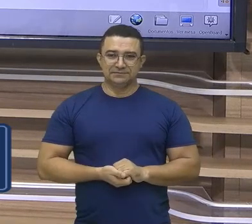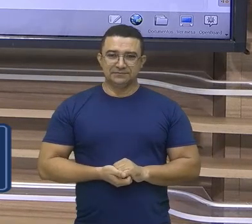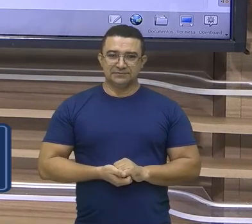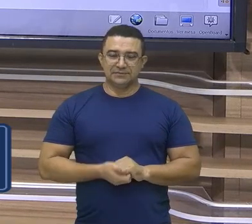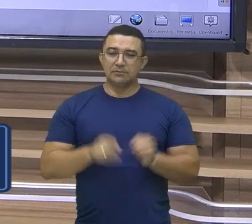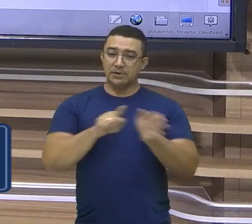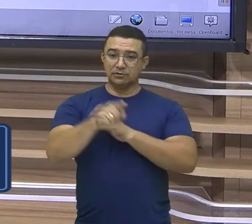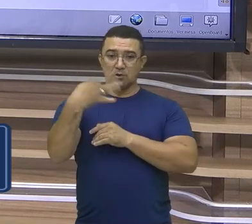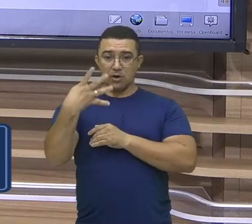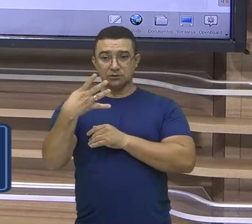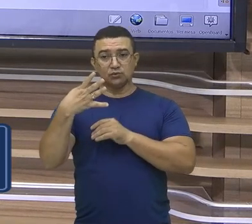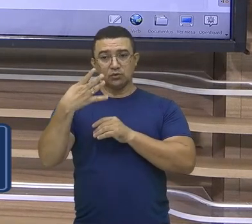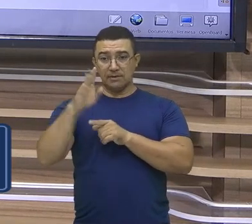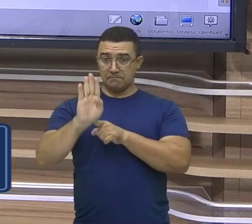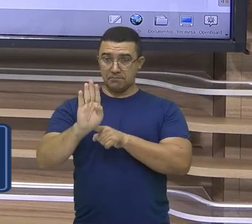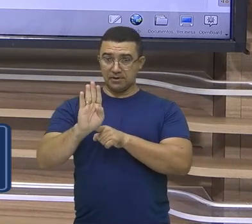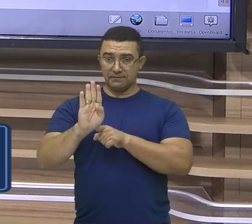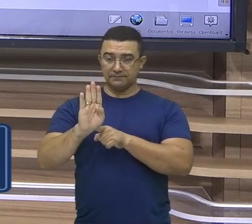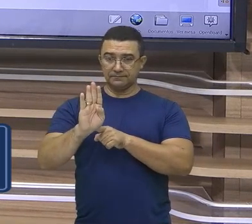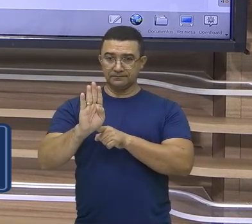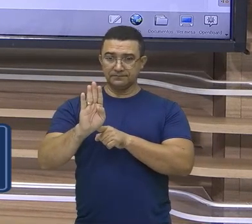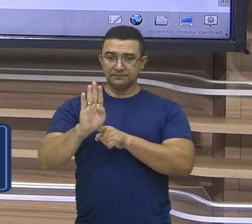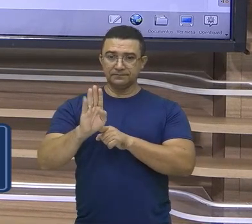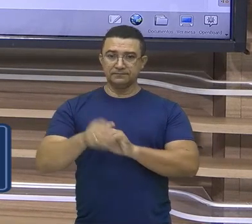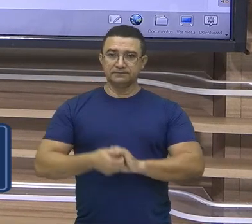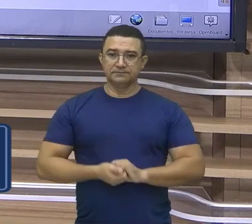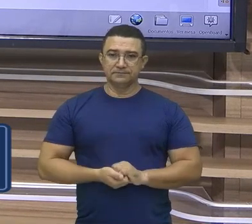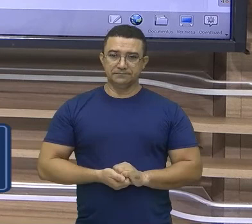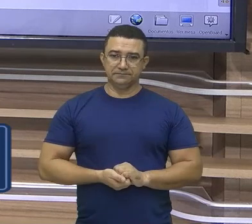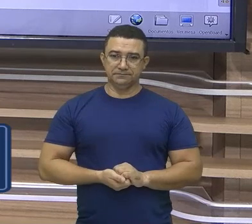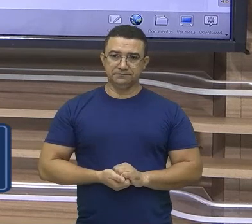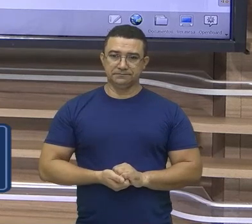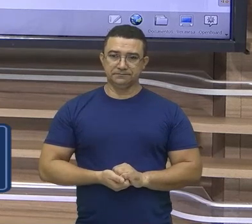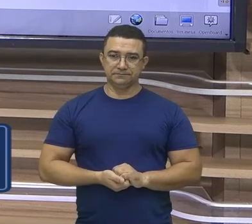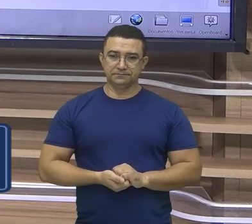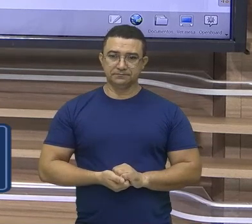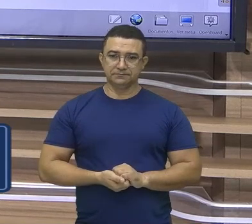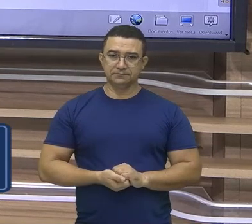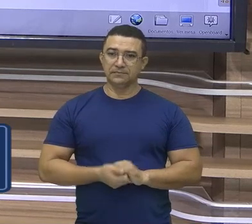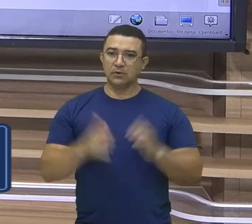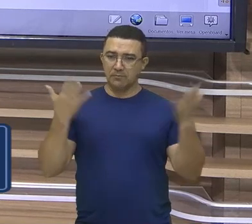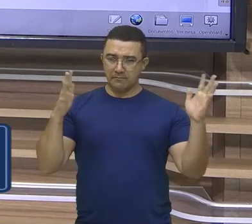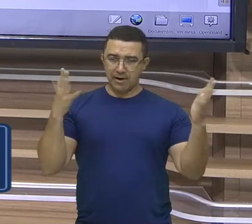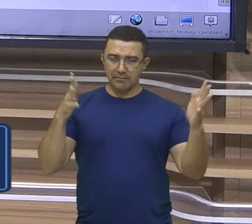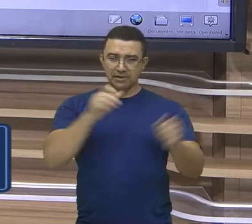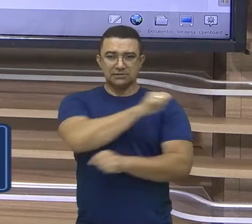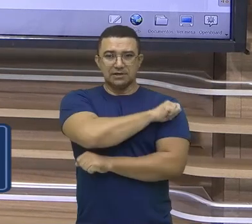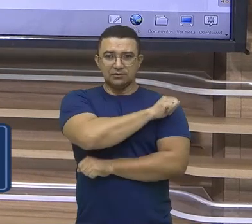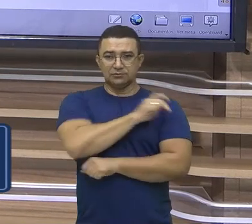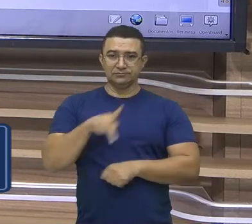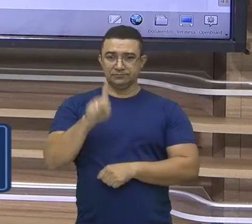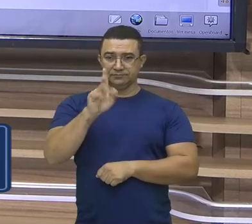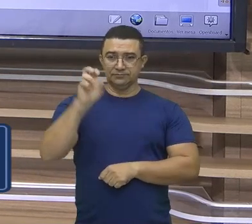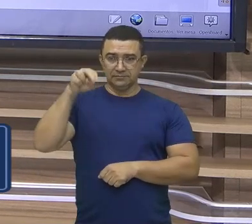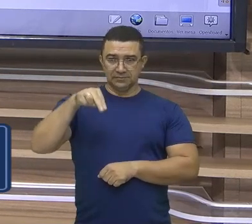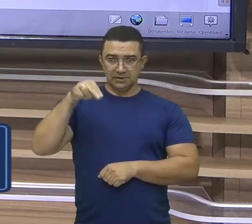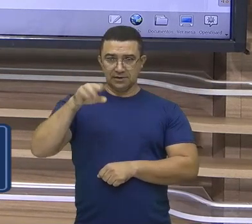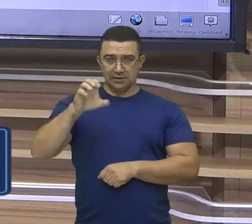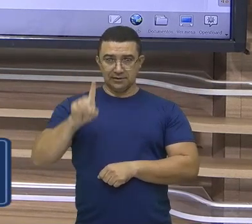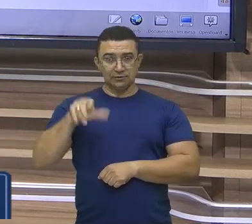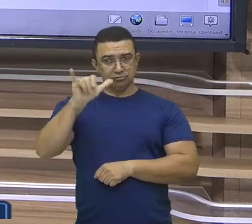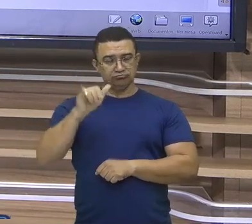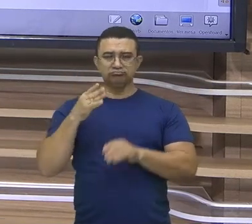4, letra B, tá? E depois até coloca ali a tradução dessa questão. Parabéns aí para o nosso aluno Kennedy, que está sempre participando,